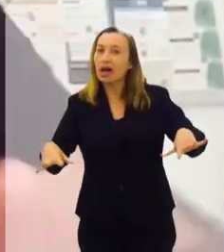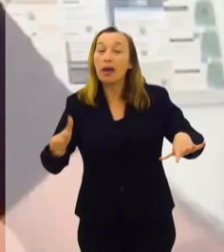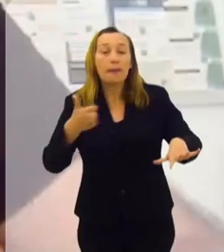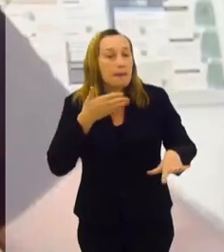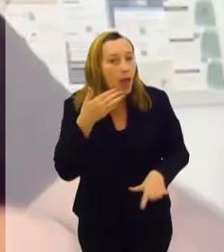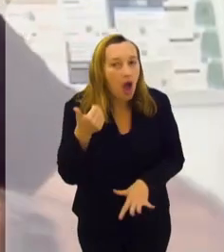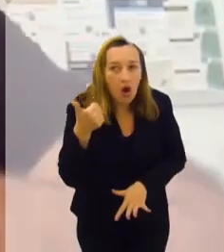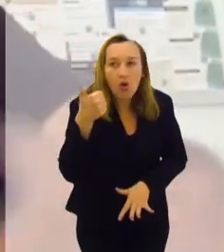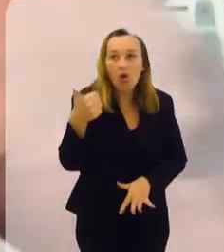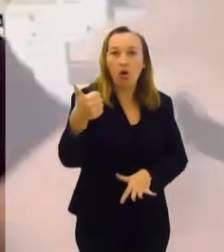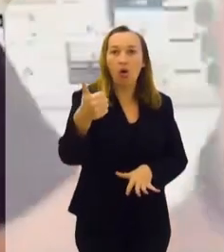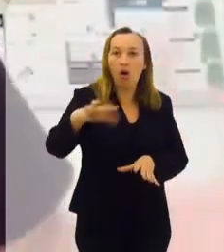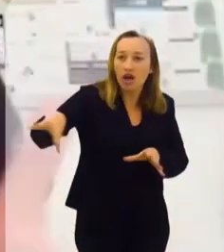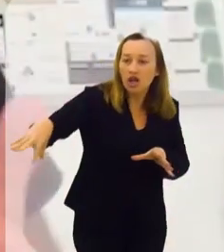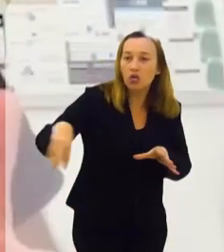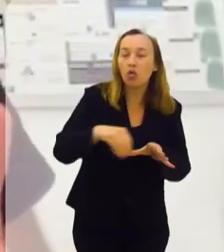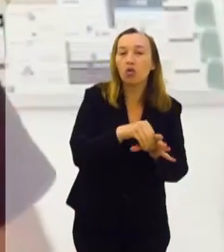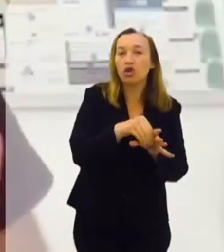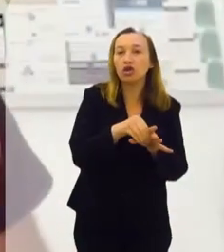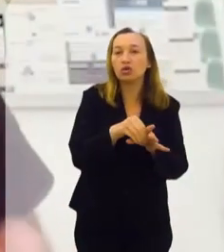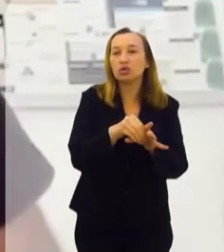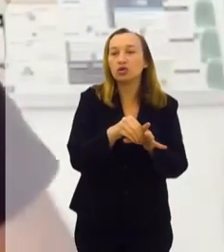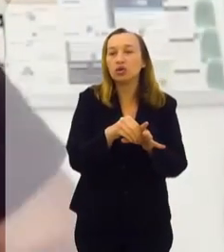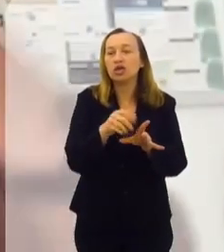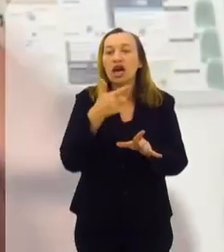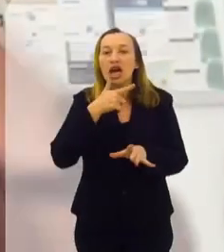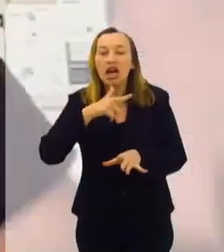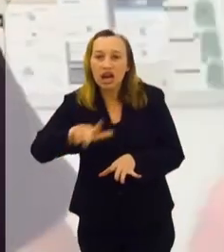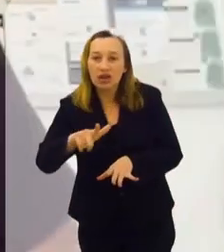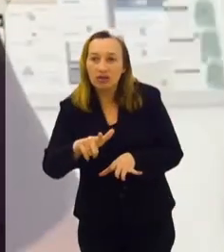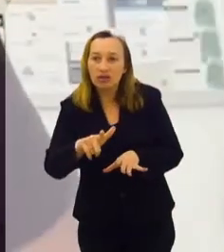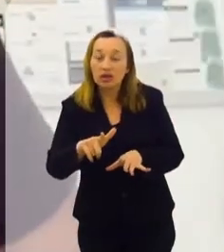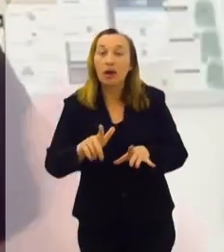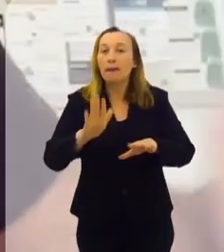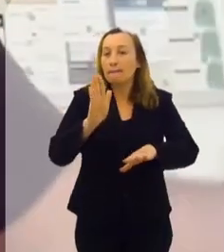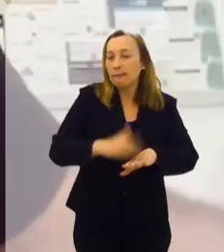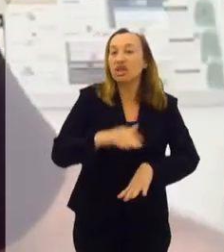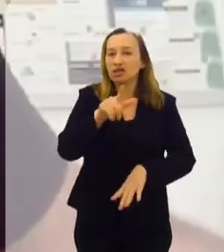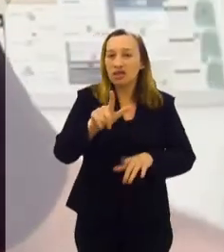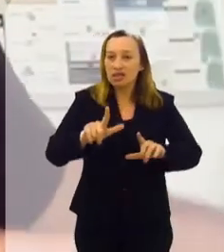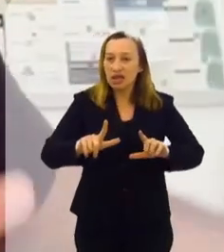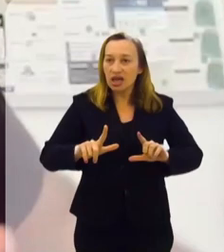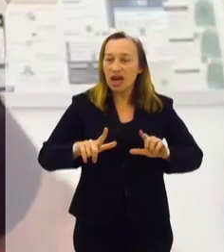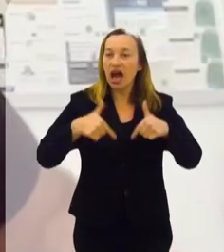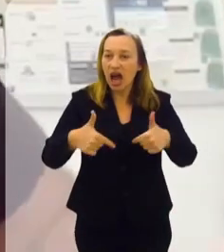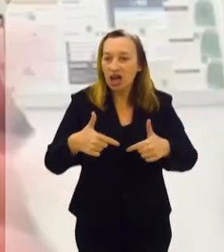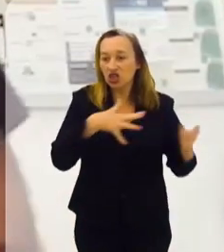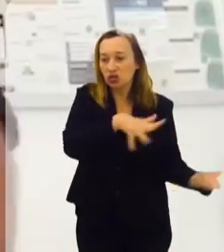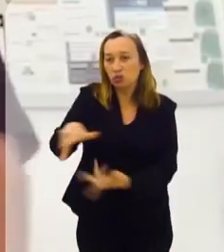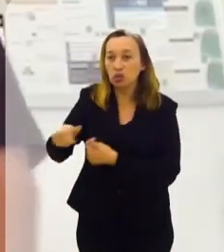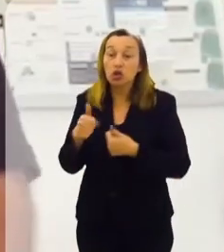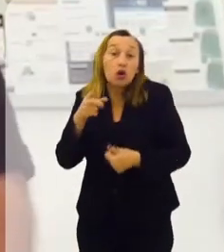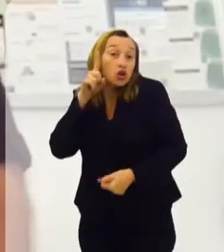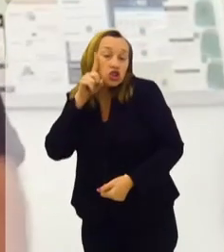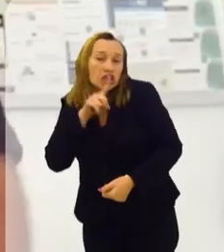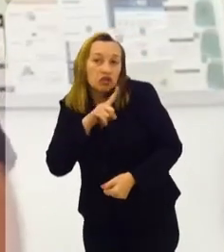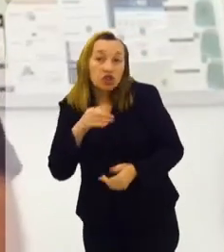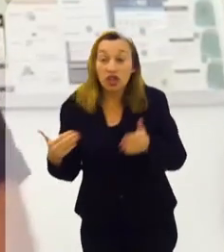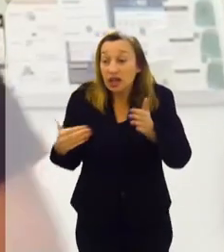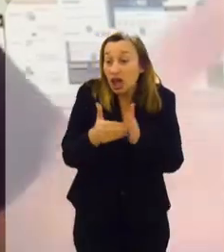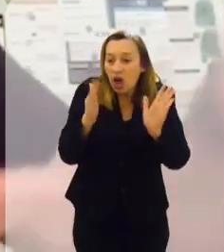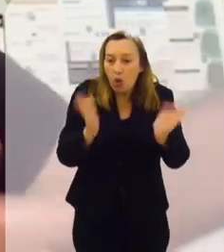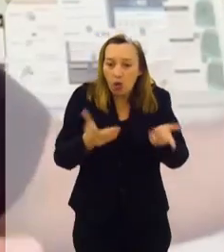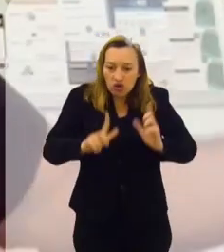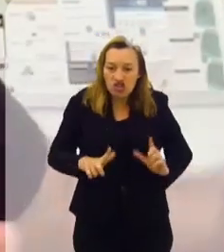expandir a sua cultura, incluindo aí o idioma, mais você domina o mundo. Não é à toa que os Estados Unidos dominam o mundo